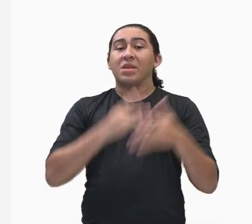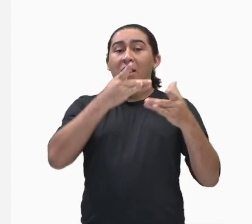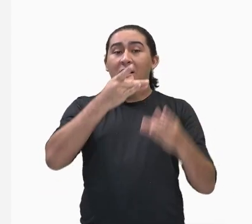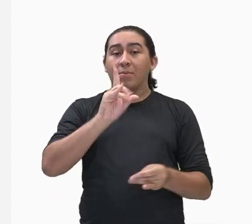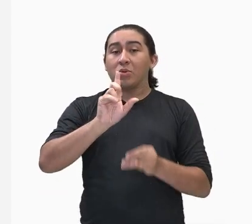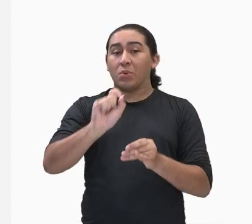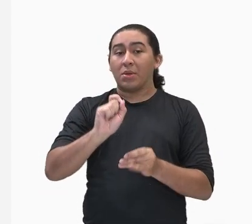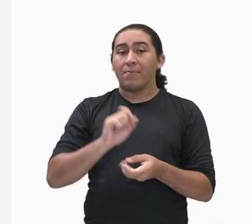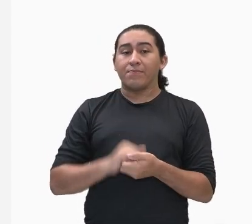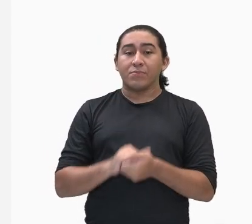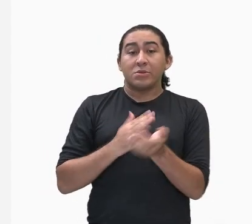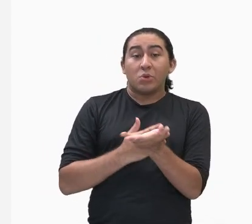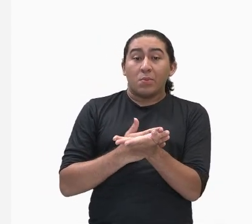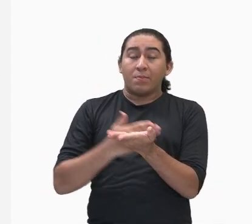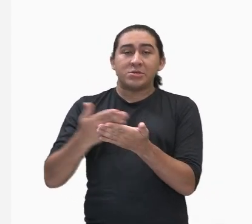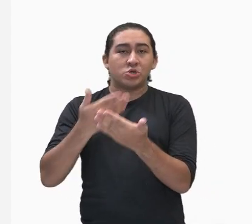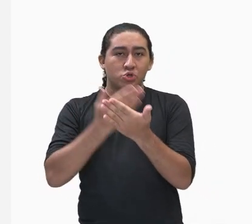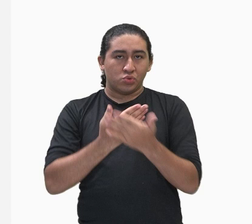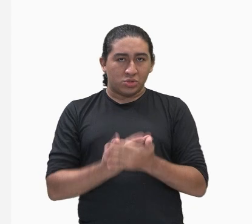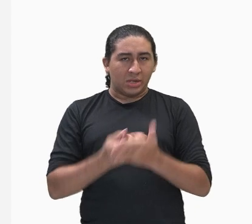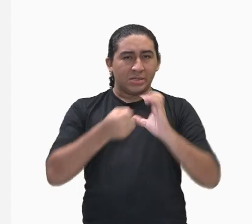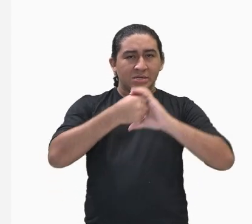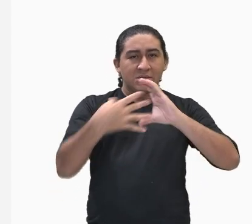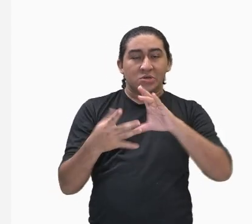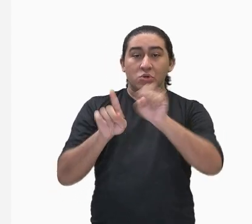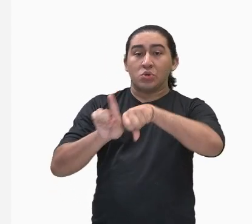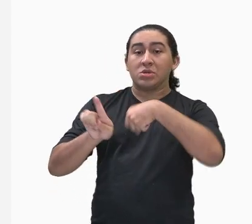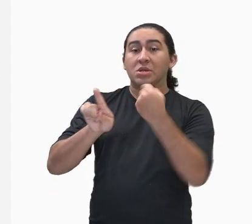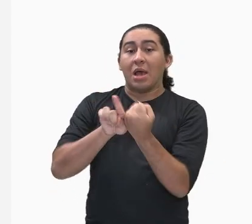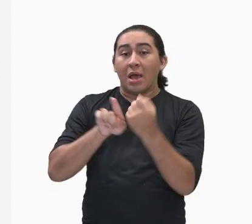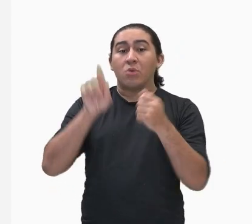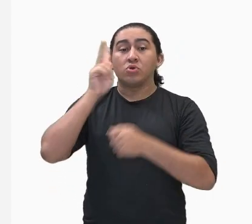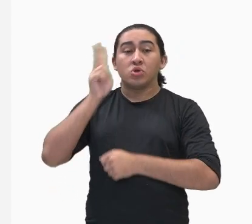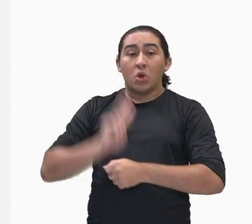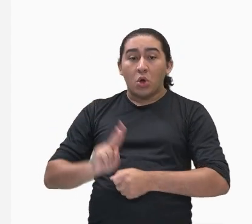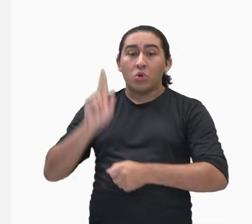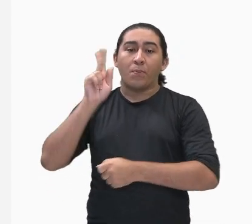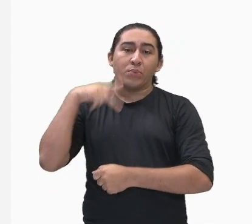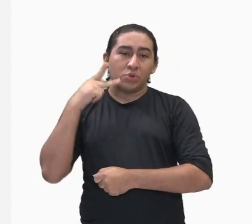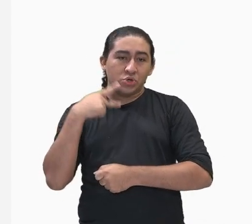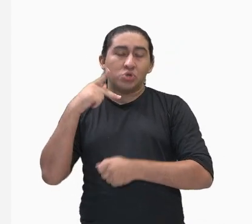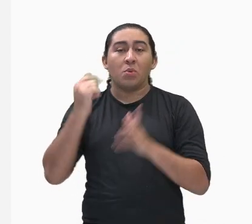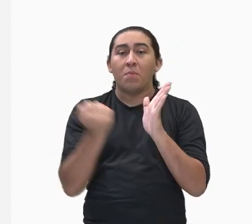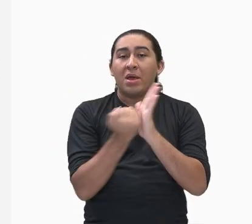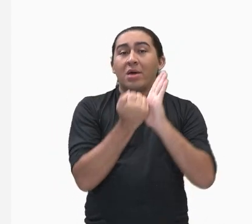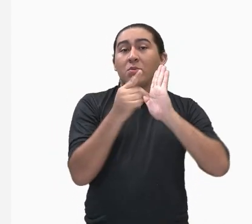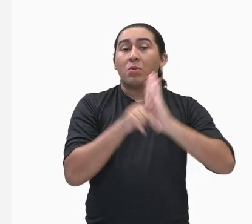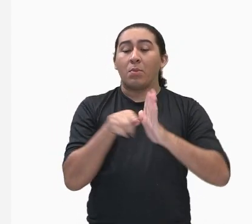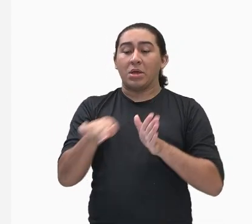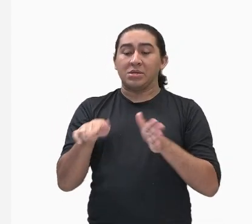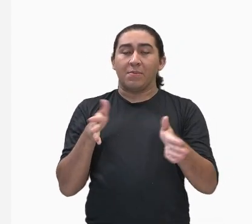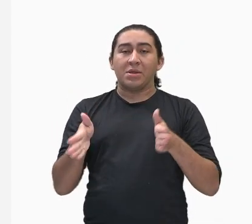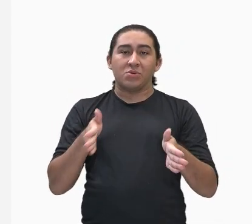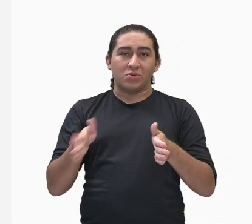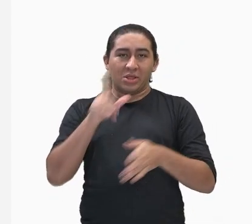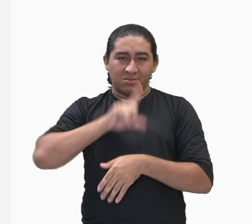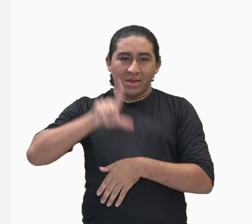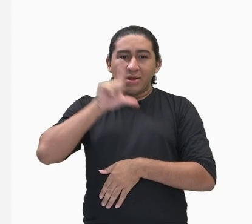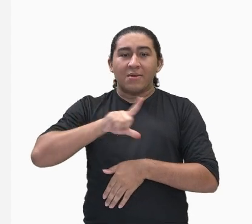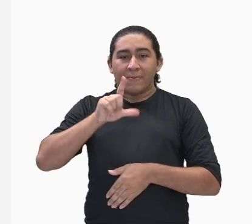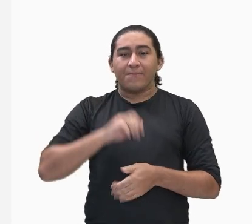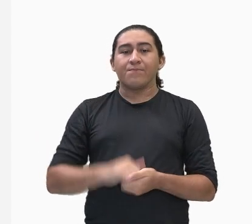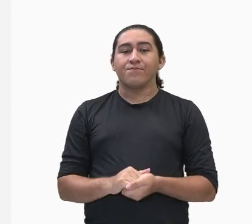detalhamento, introdução aos aspectos sociais, históricos e políticos que marcaram o período